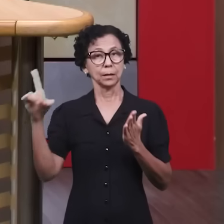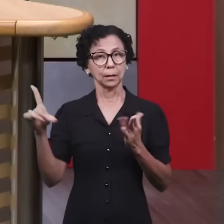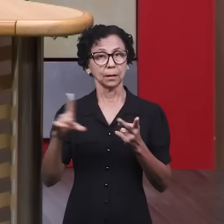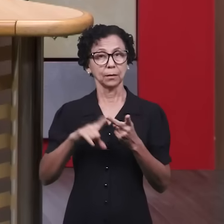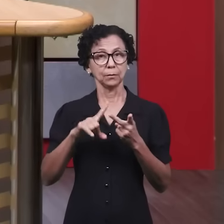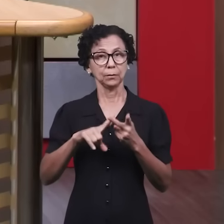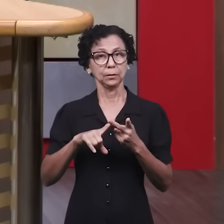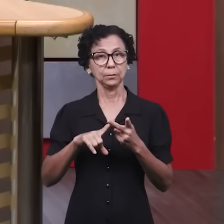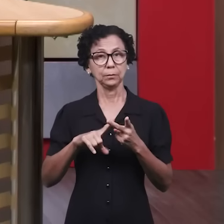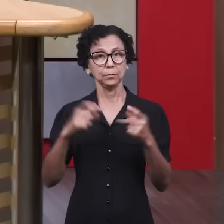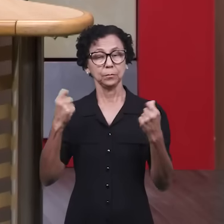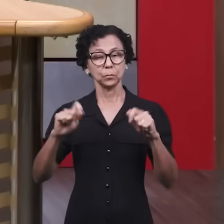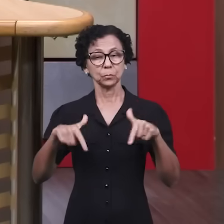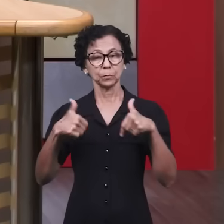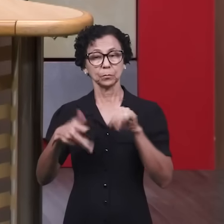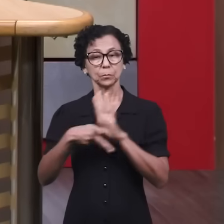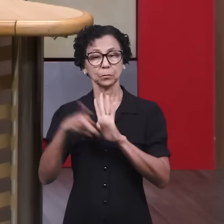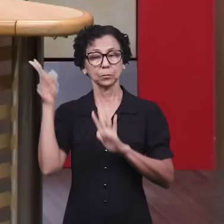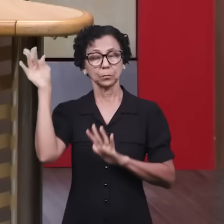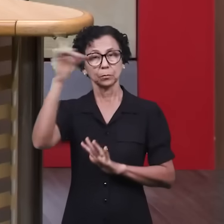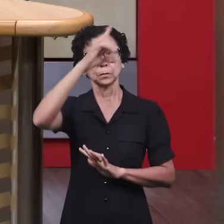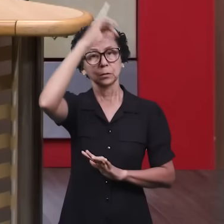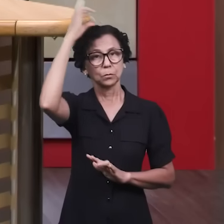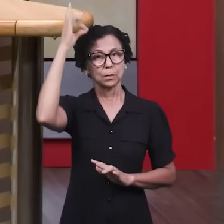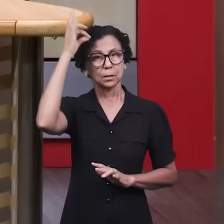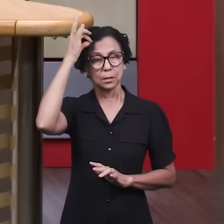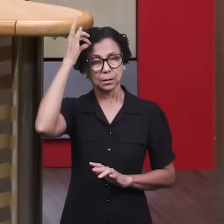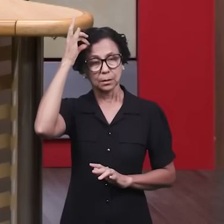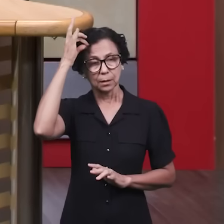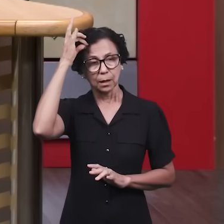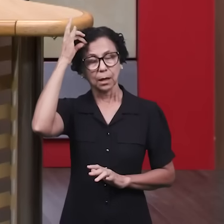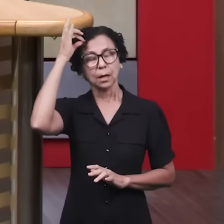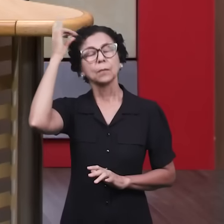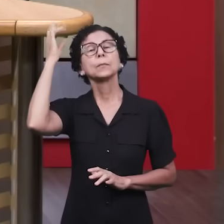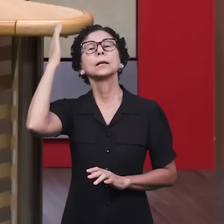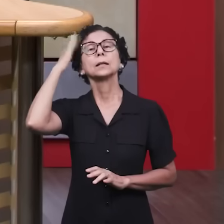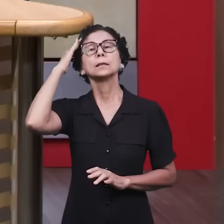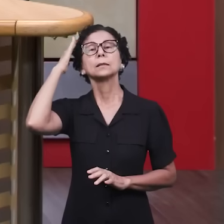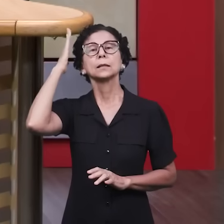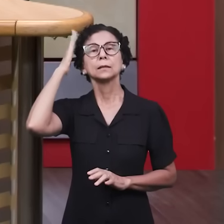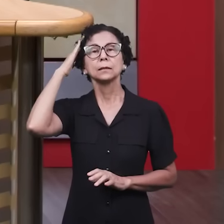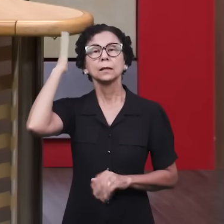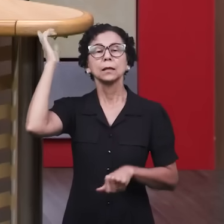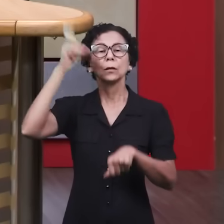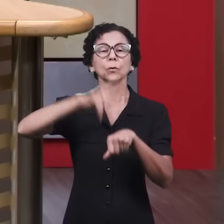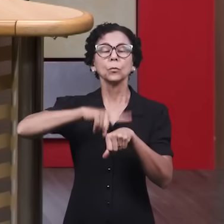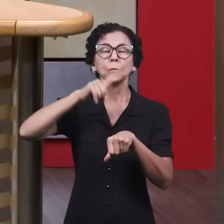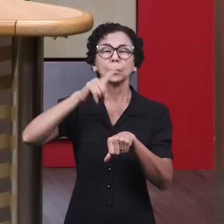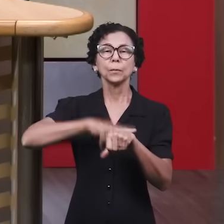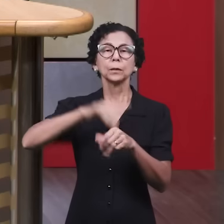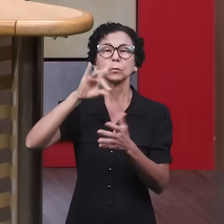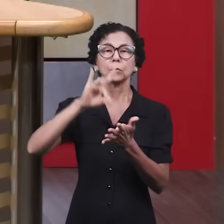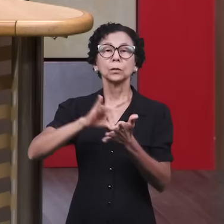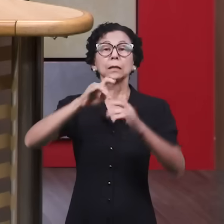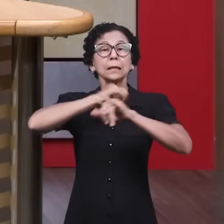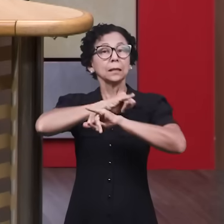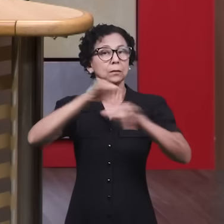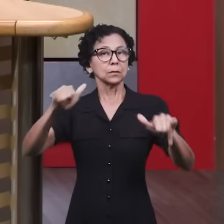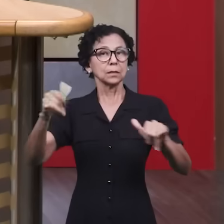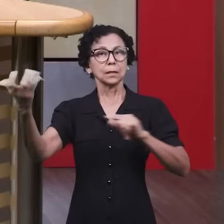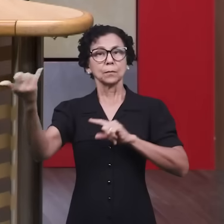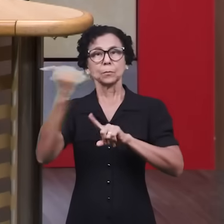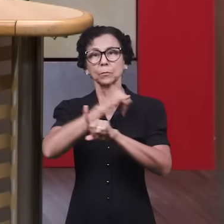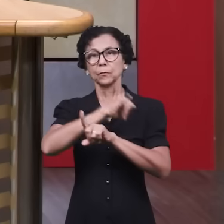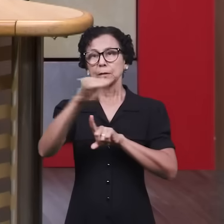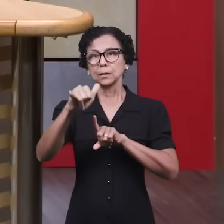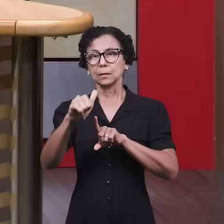entender o momento e pregar aquilo que está dentro do momento, anunciar aquilo que está dentro do momento. O tempo do breve é esse momento